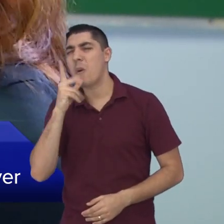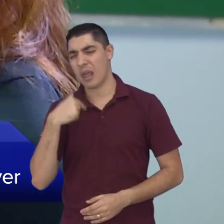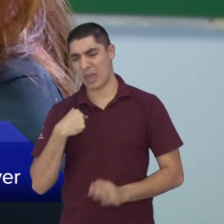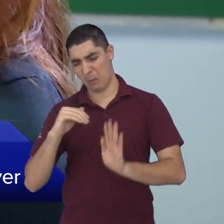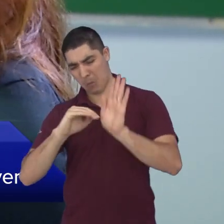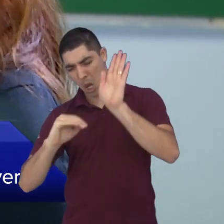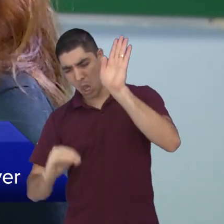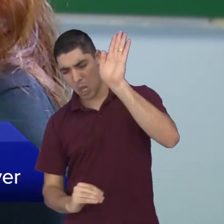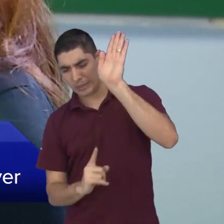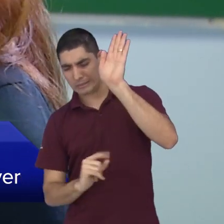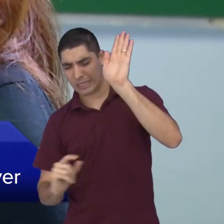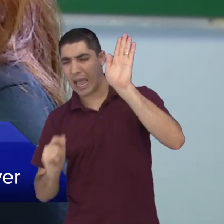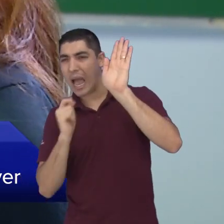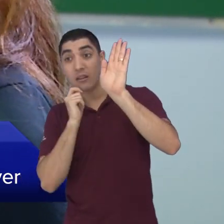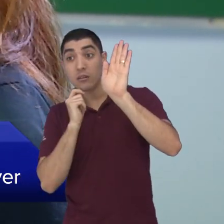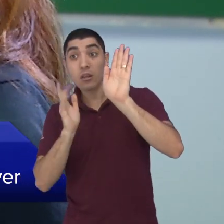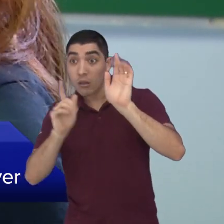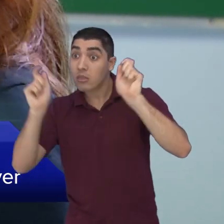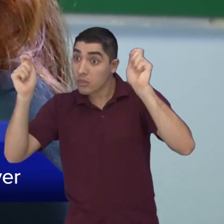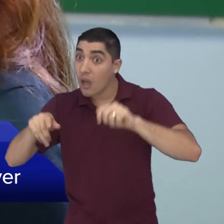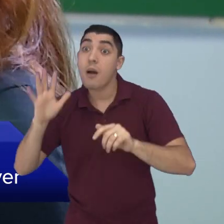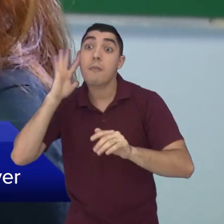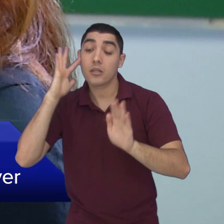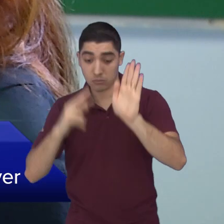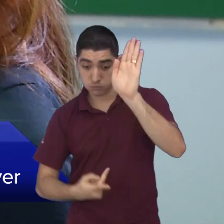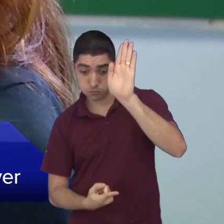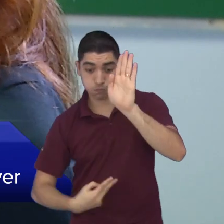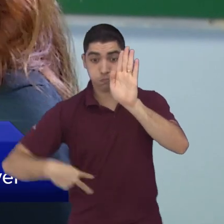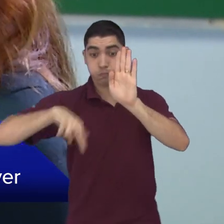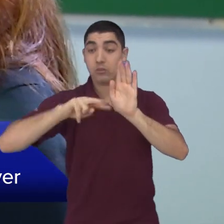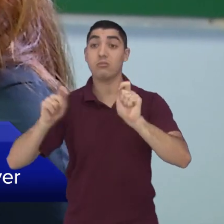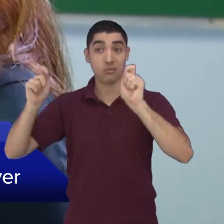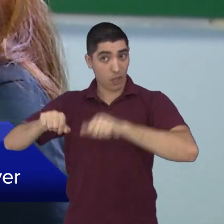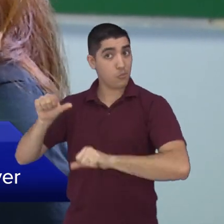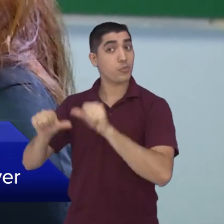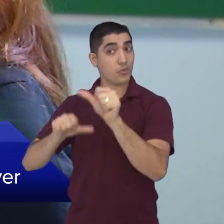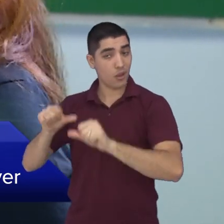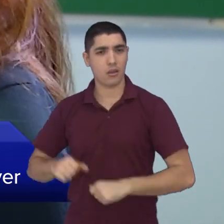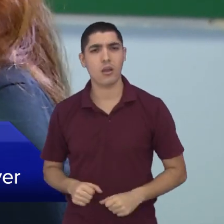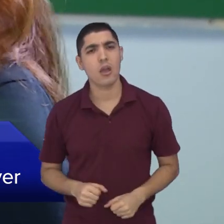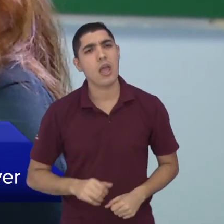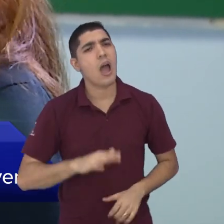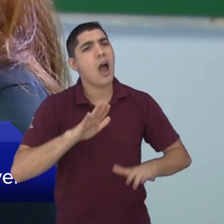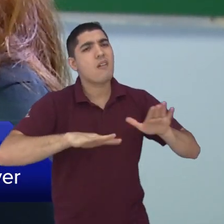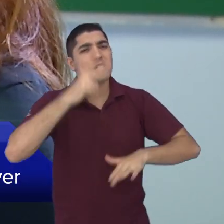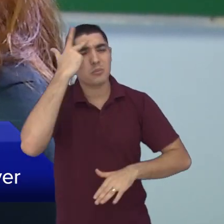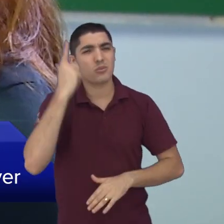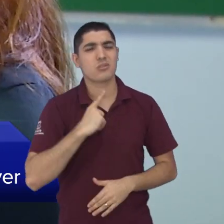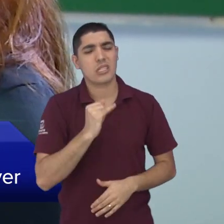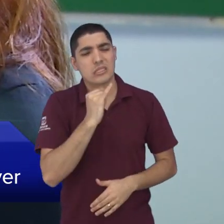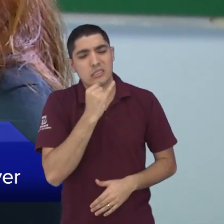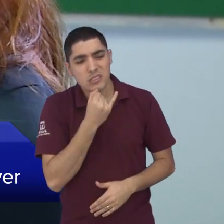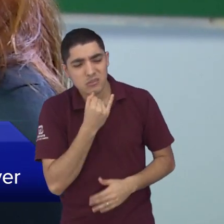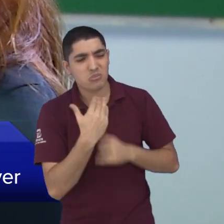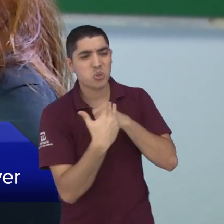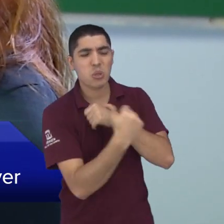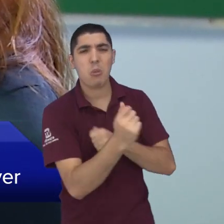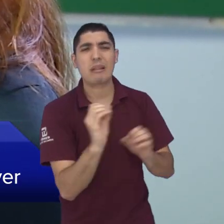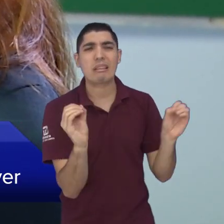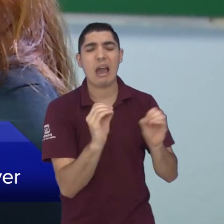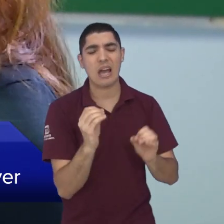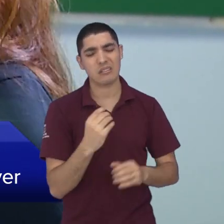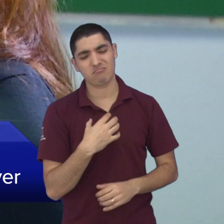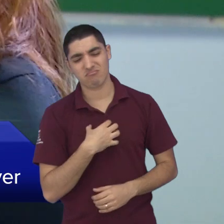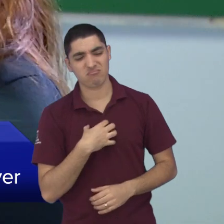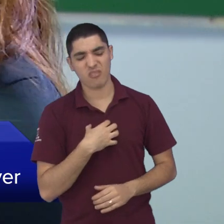não ele tem que olhar todas as listas que pode ser que agora ele já esteja lá no topo dessa lista da da lista de espera o candidato às vezes fica né